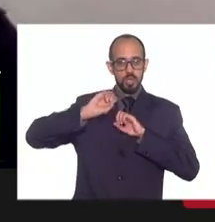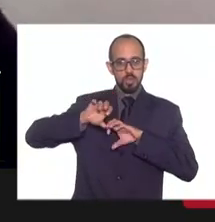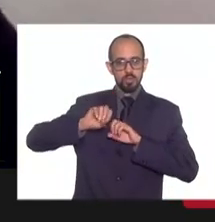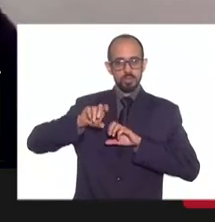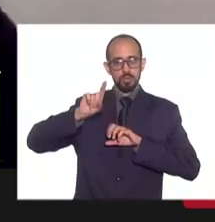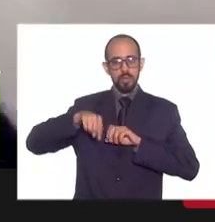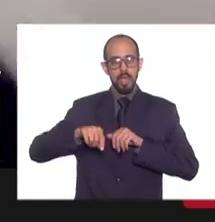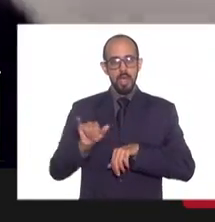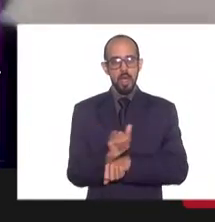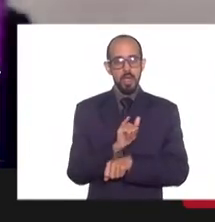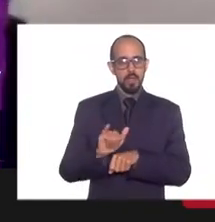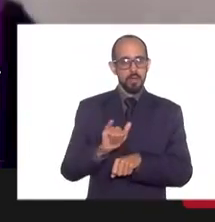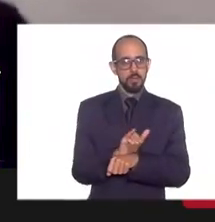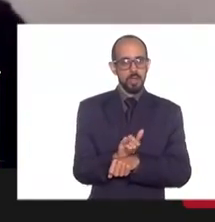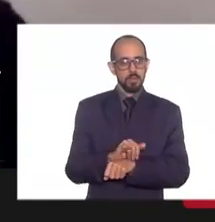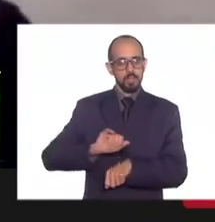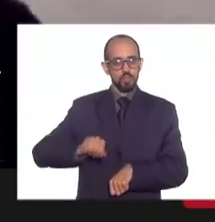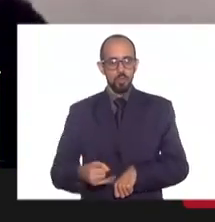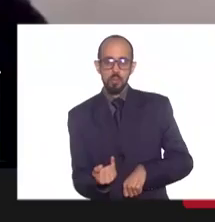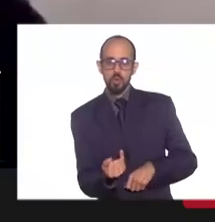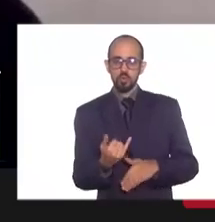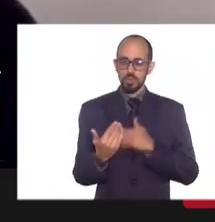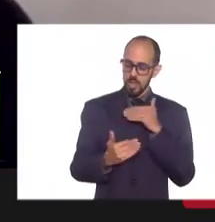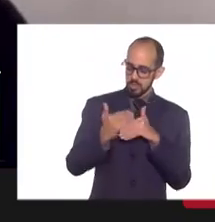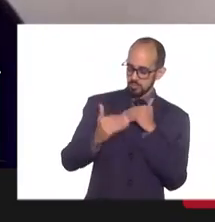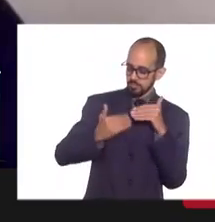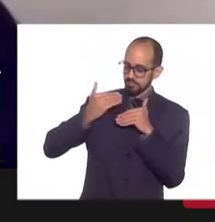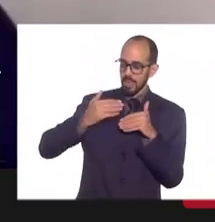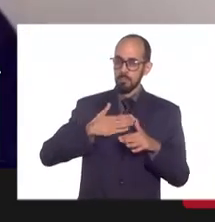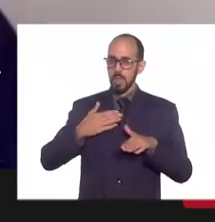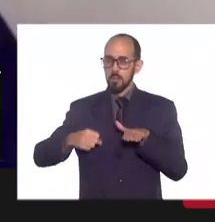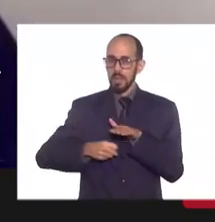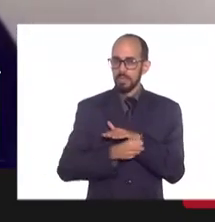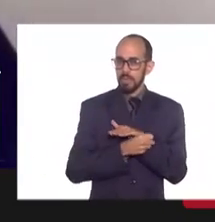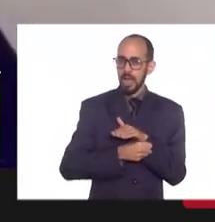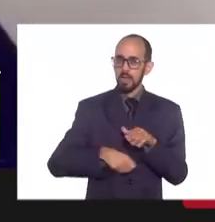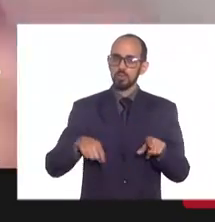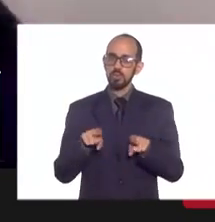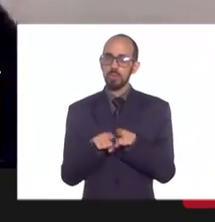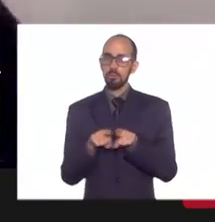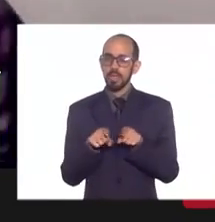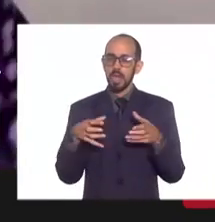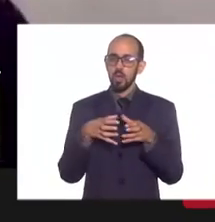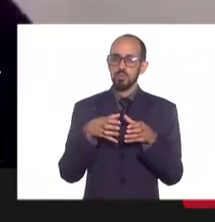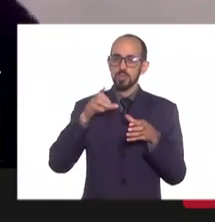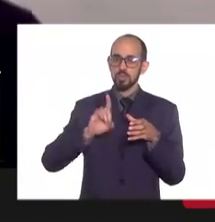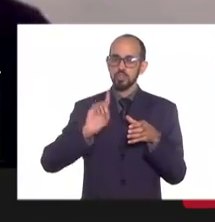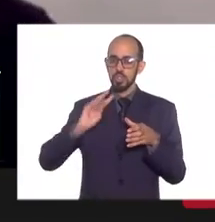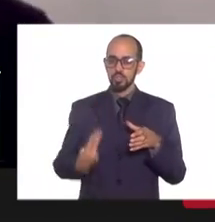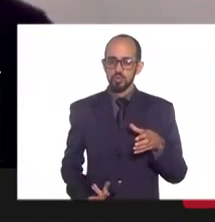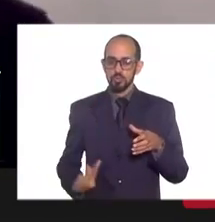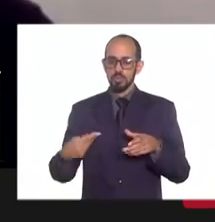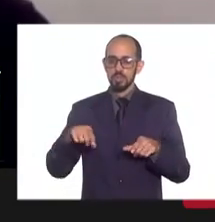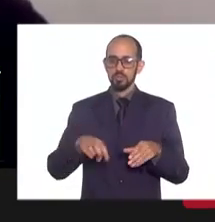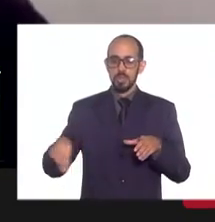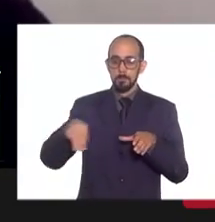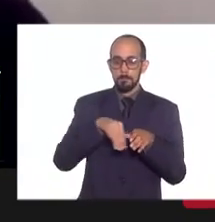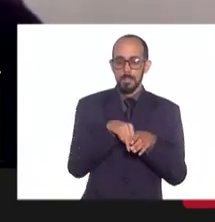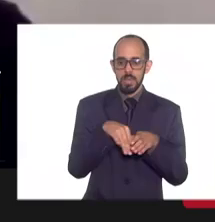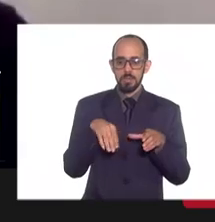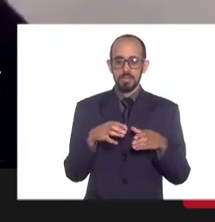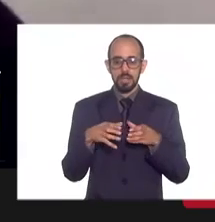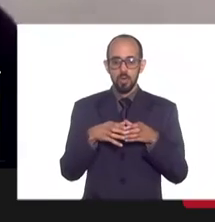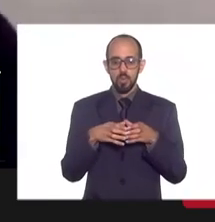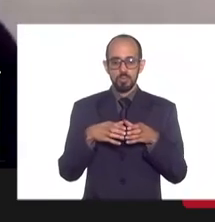oportunidade e é parte do que eu construo aqui no meu mandato e também na Comissão de Direitos Humanos e também aqui como membro da Comissão de